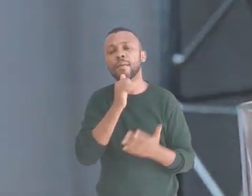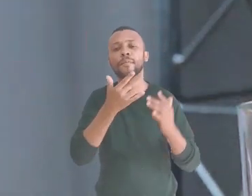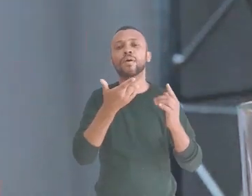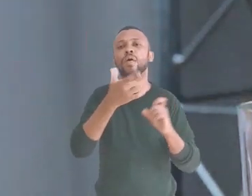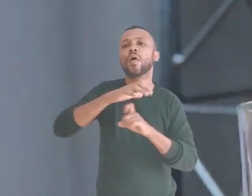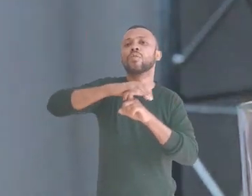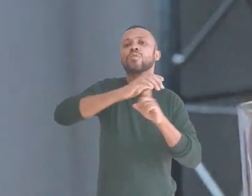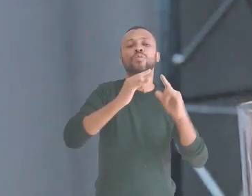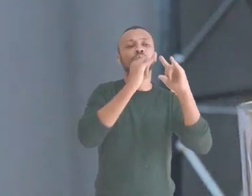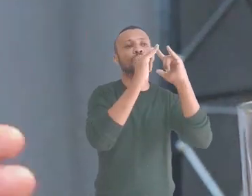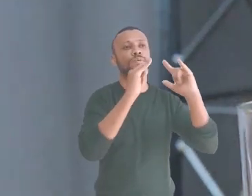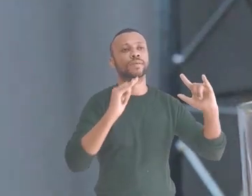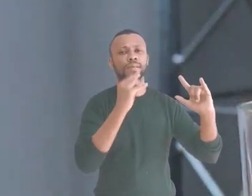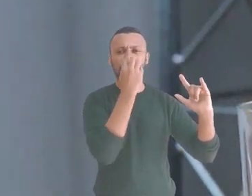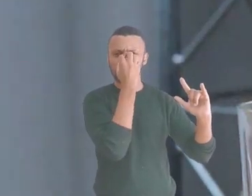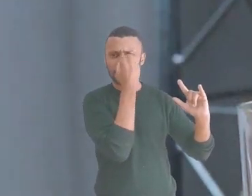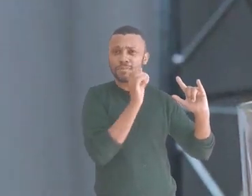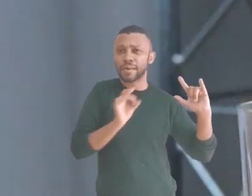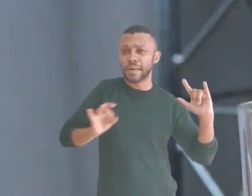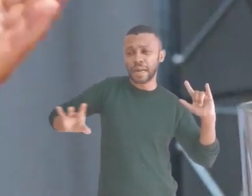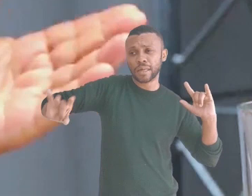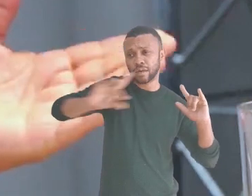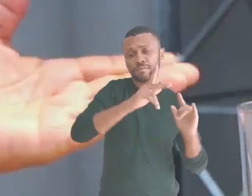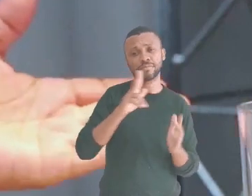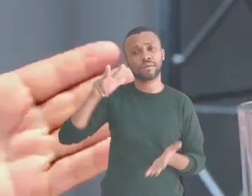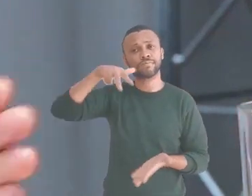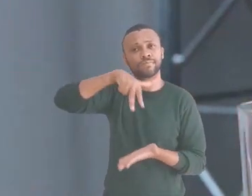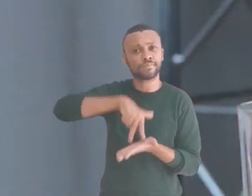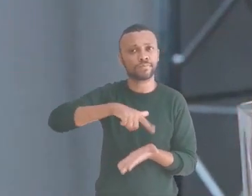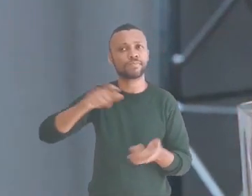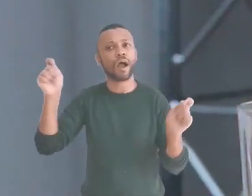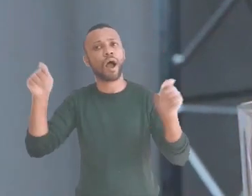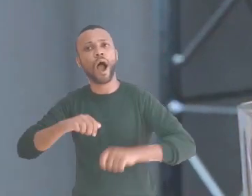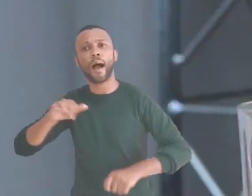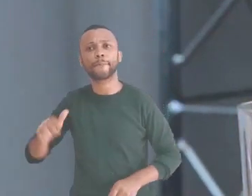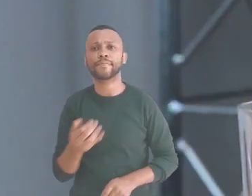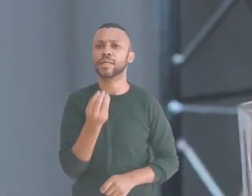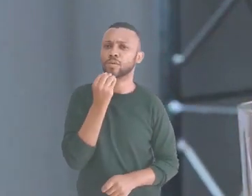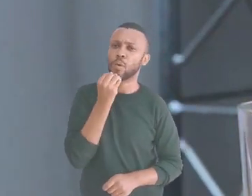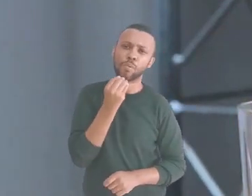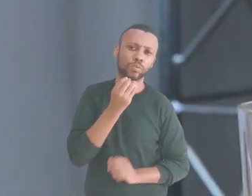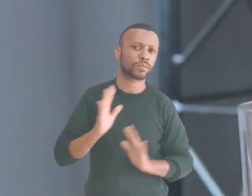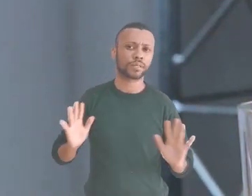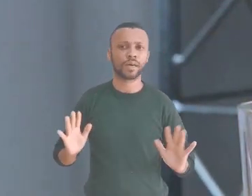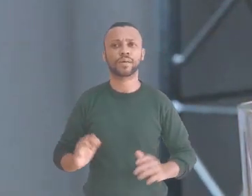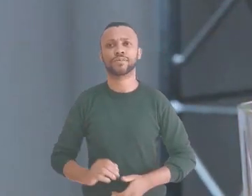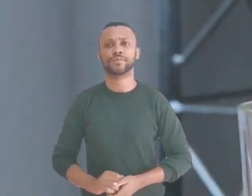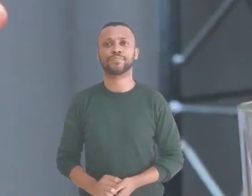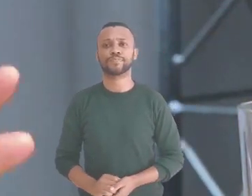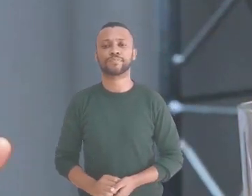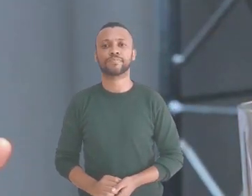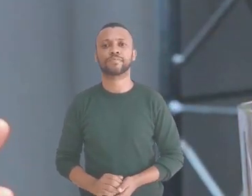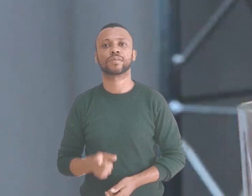um faz da sua profissão que te agrada. Uns têm oportunidade, outros não. Né?